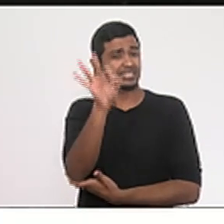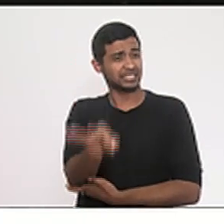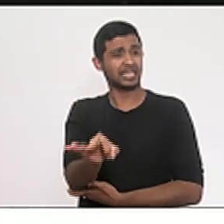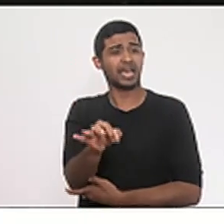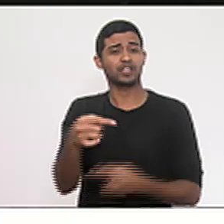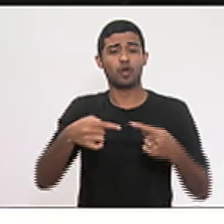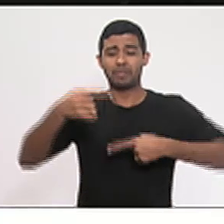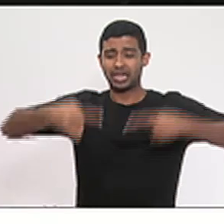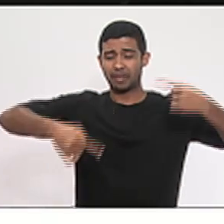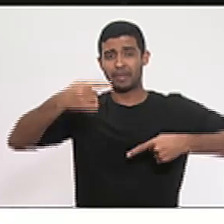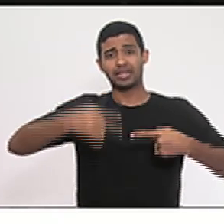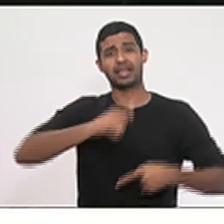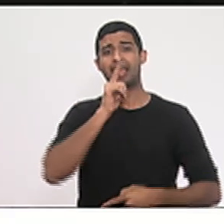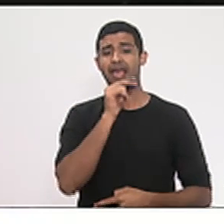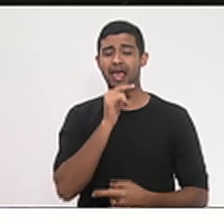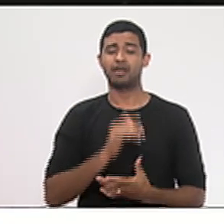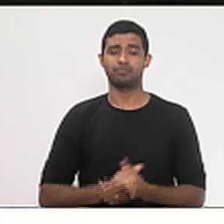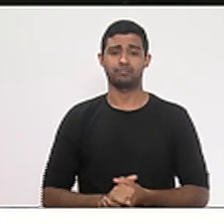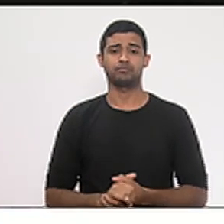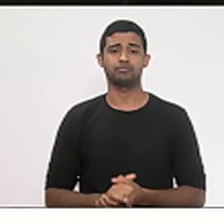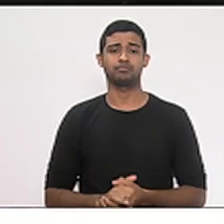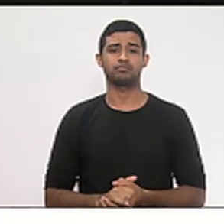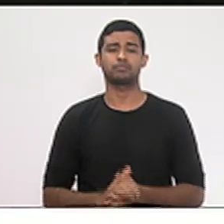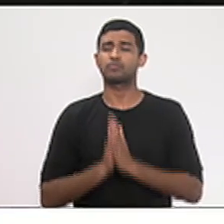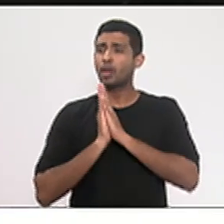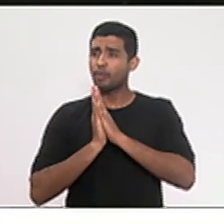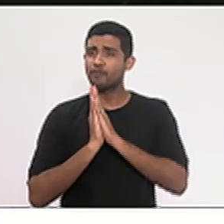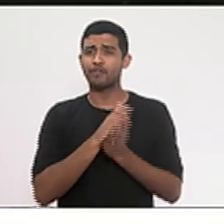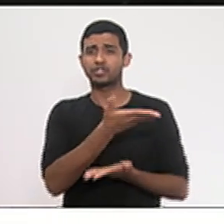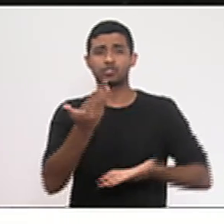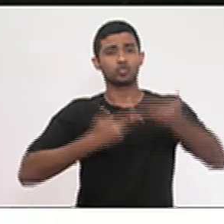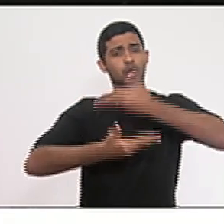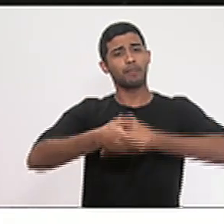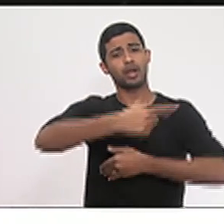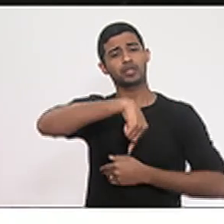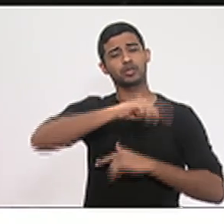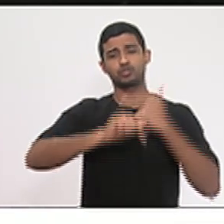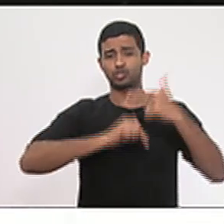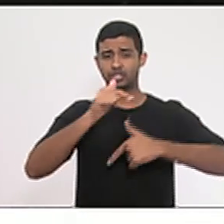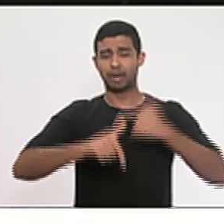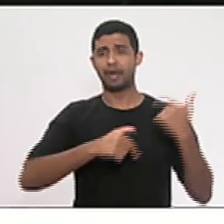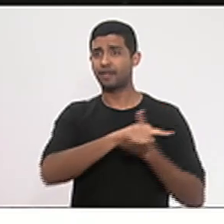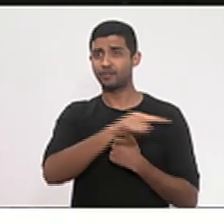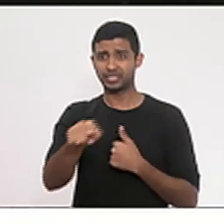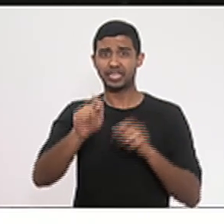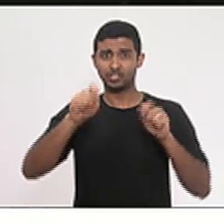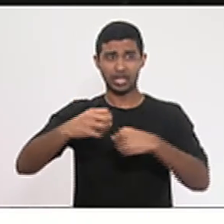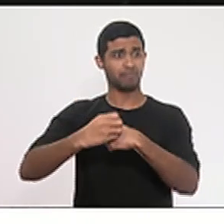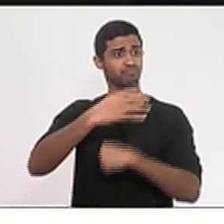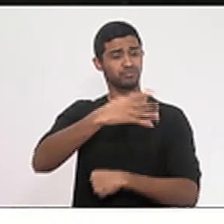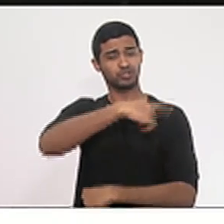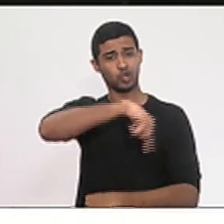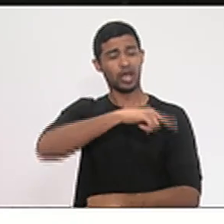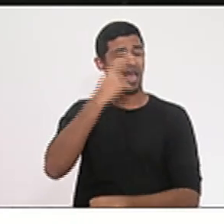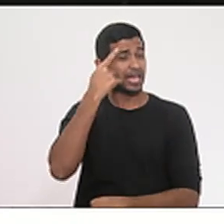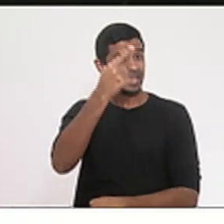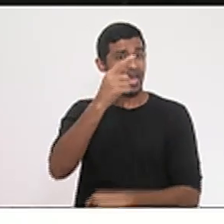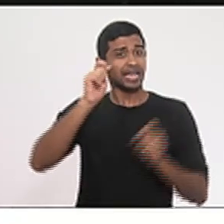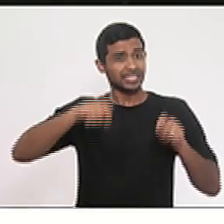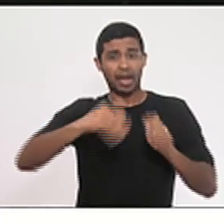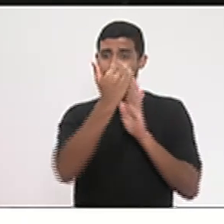debater a questão de água em alto nível. Colaborem com nossas atividades, tragam ideias para serem